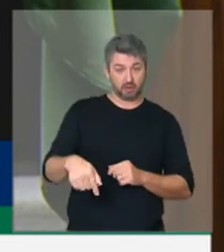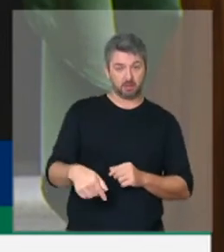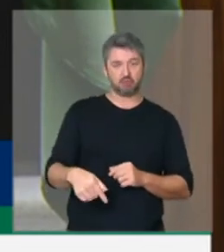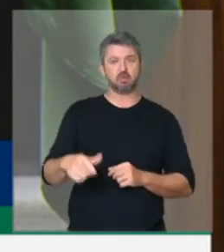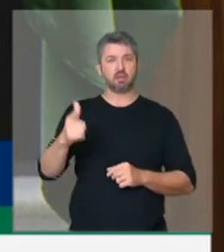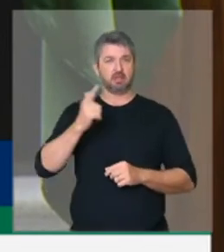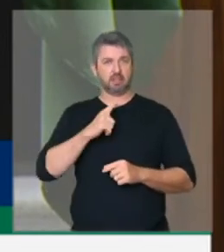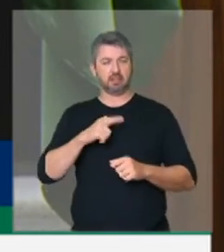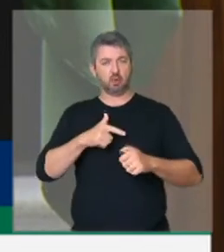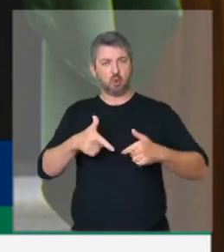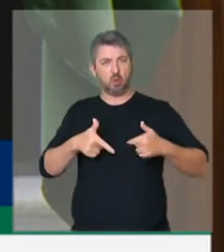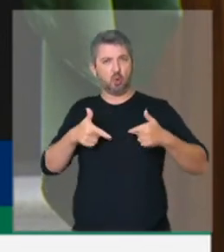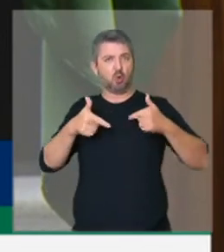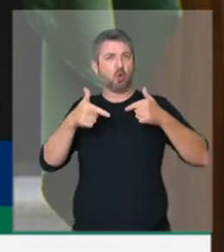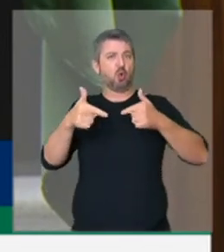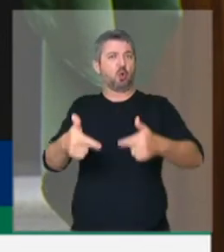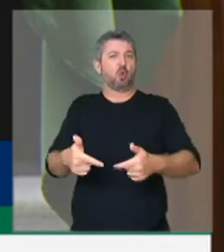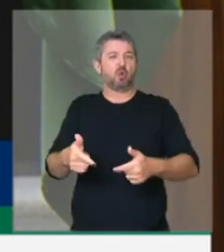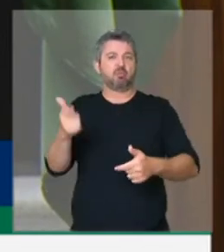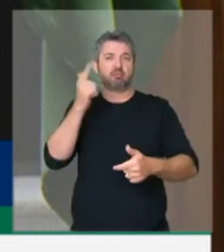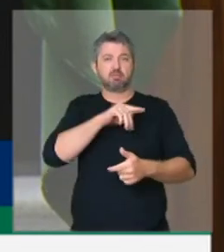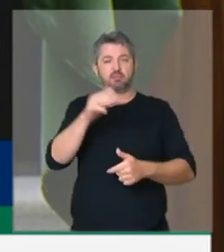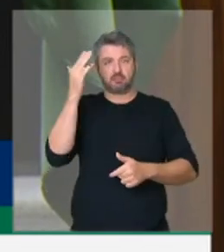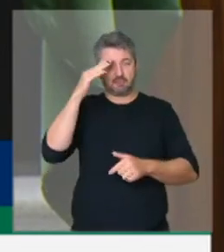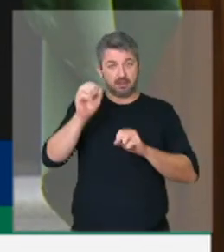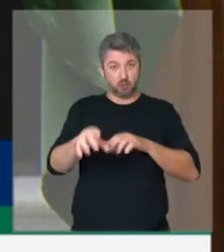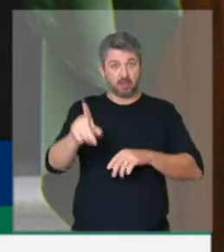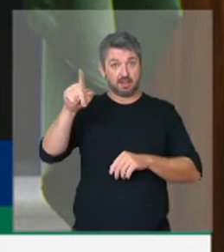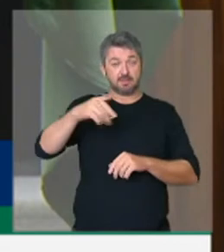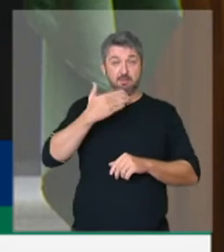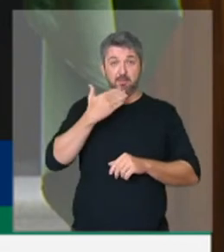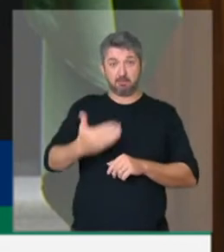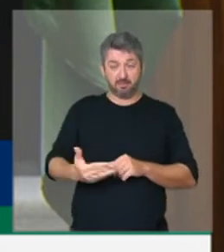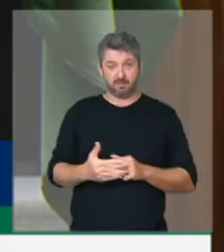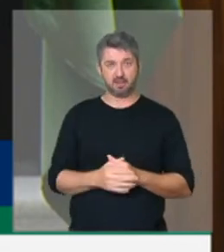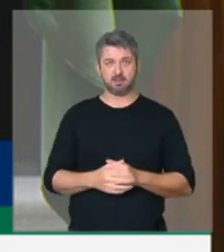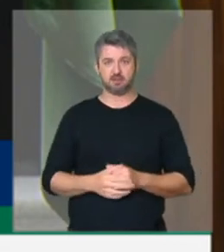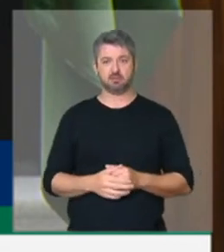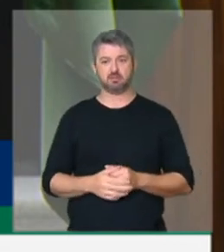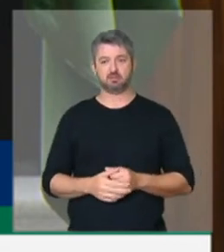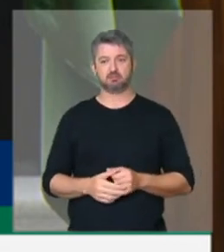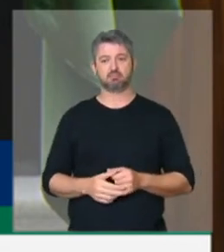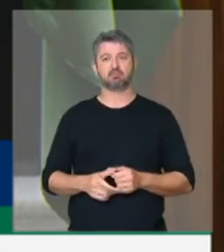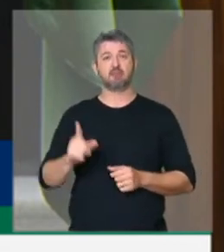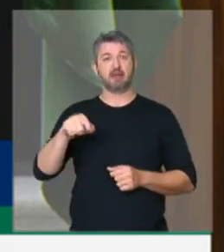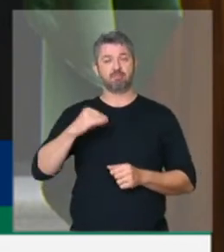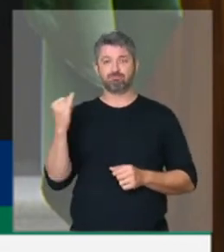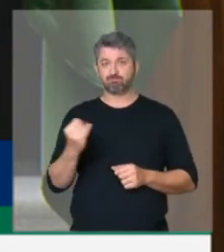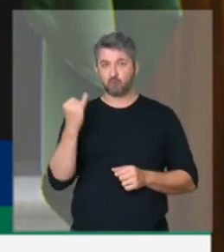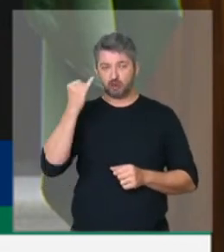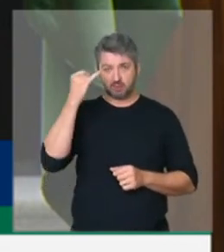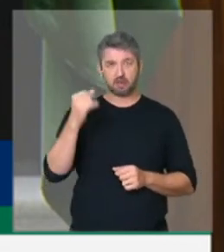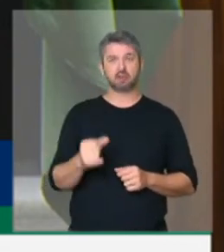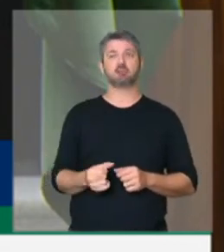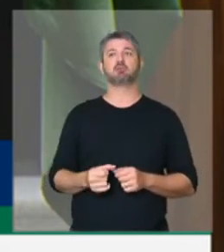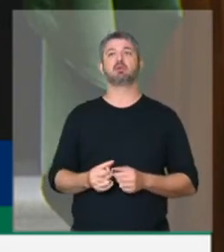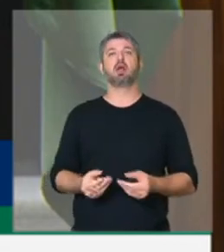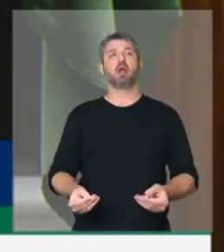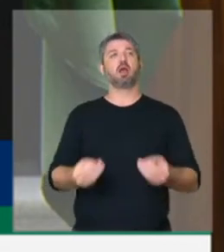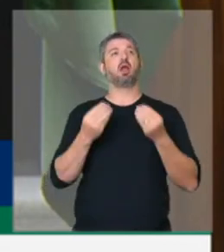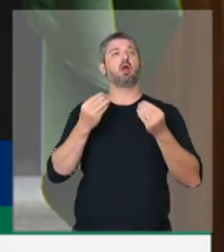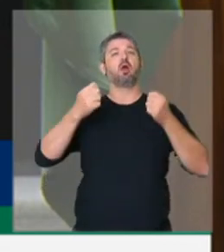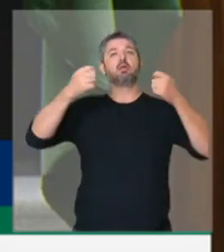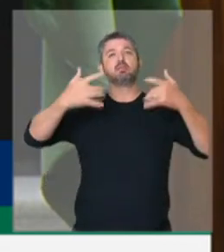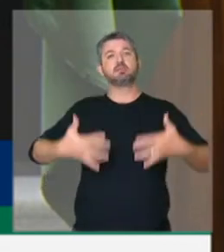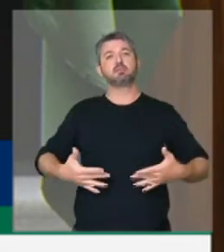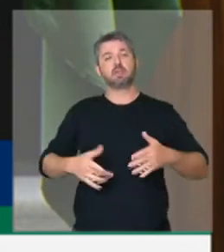grande mobilização para entender a educação como prioridade, como essencial, como explicar que